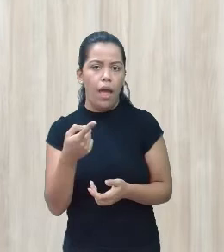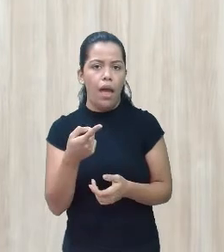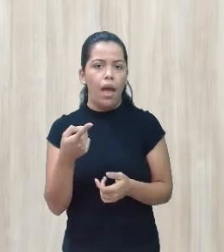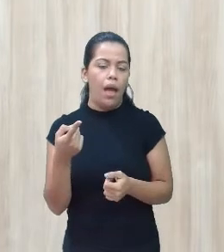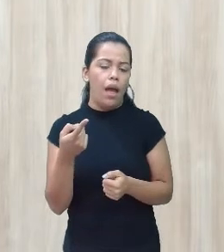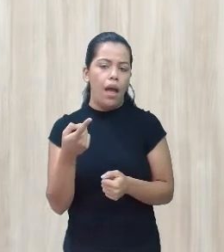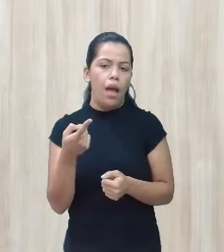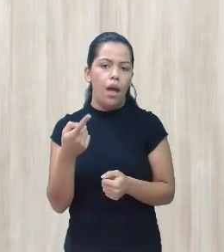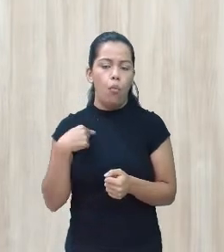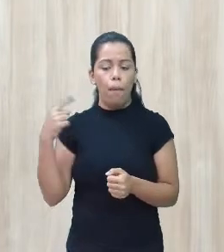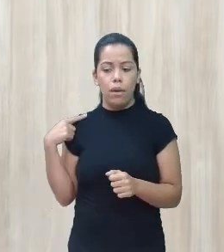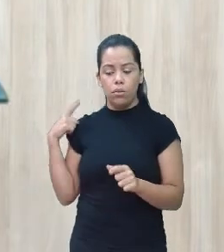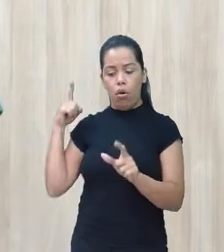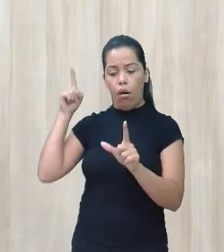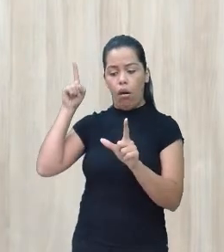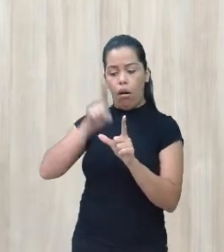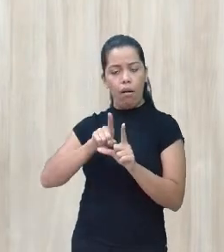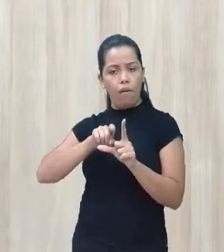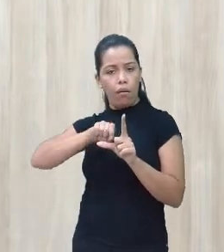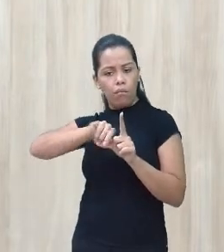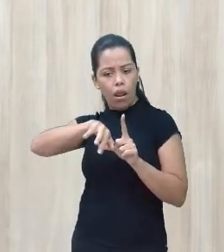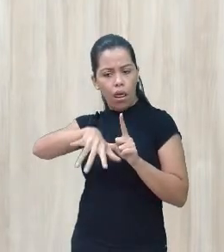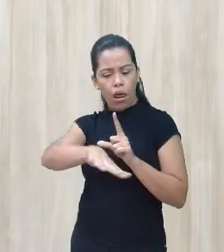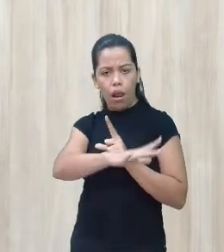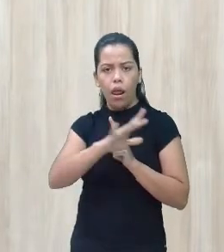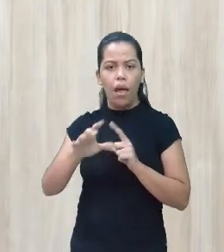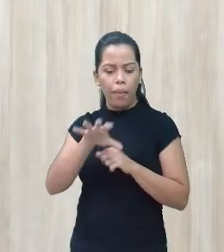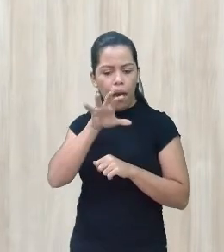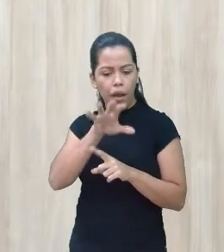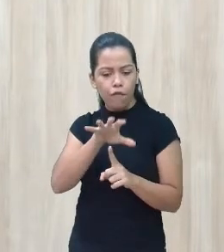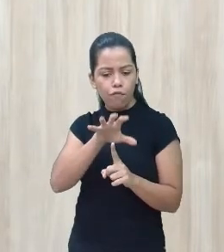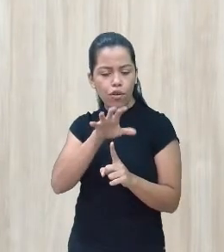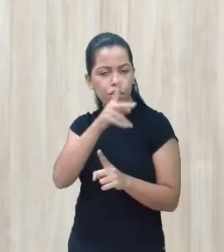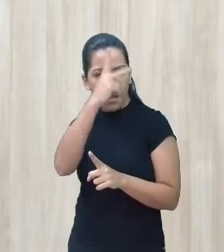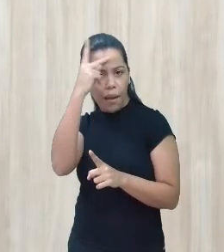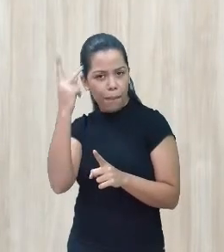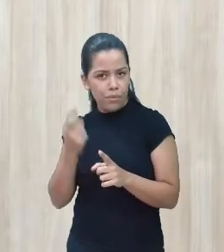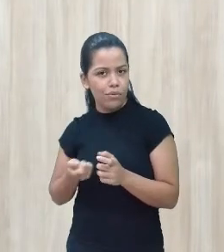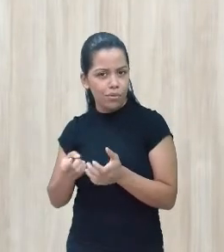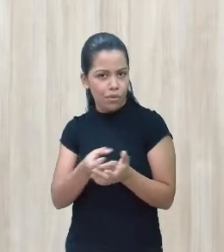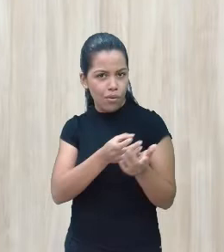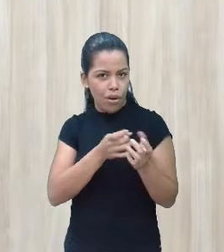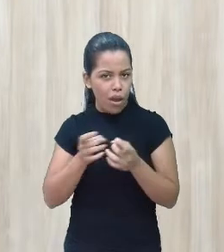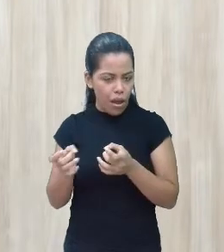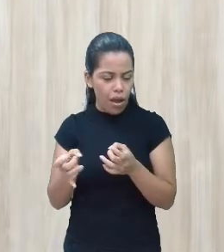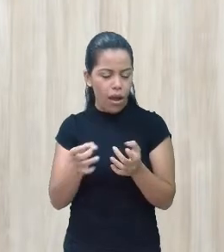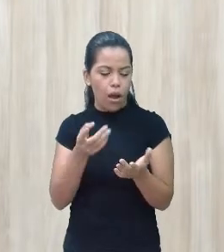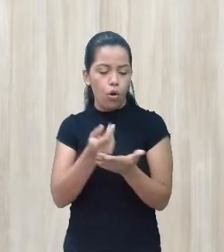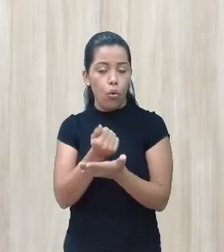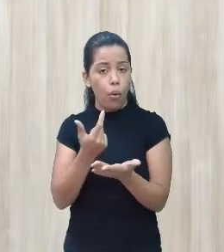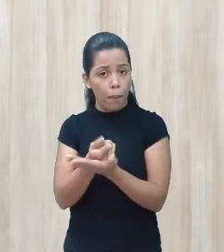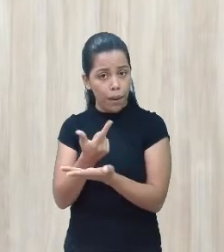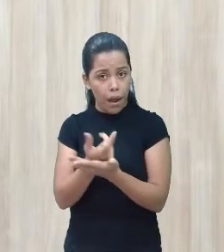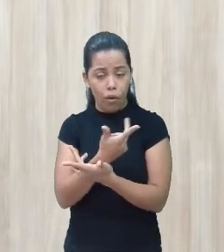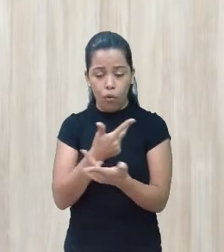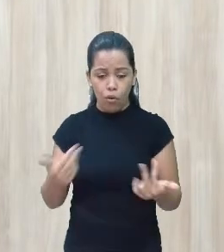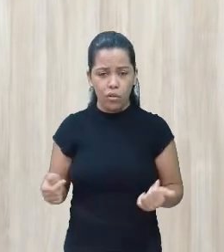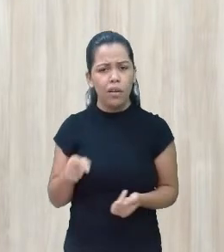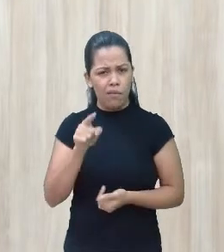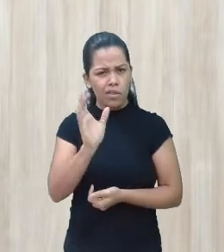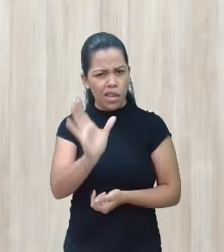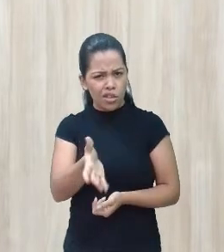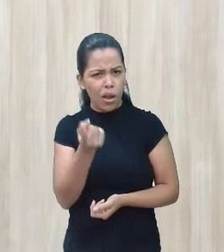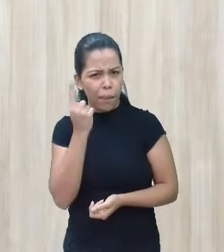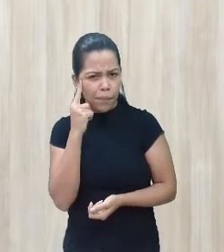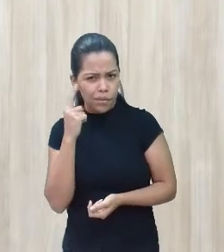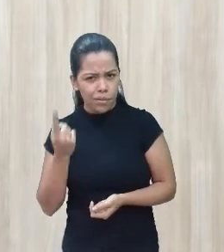é? Ele vai dizer para a gente o que é bom consumir e o que não é. Você já pensou em ser influencer ou isso nunca tinha passado pela sua cabeça? Bom, confesso